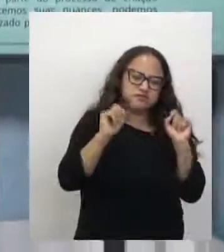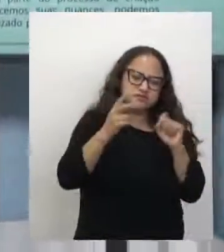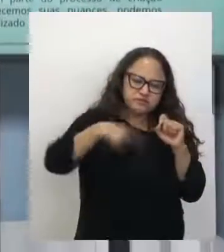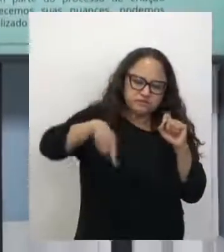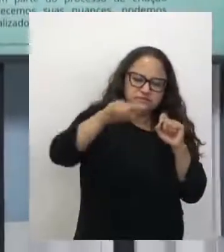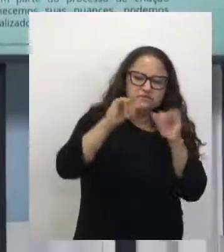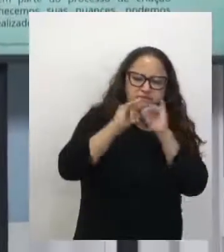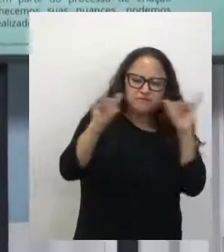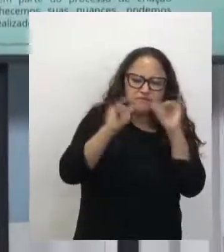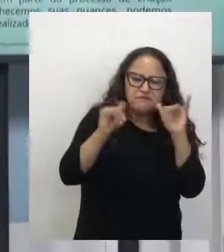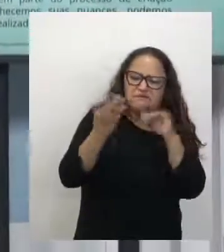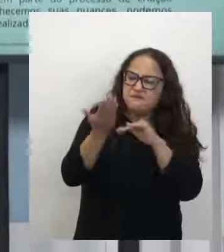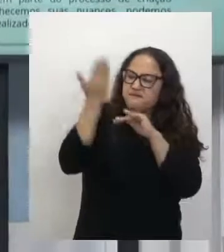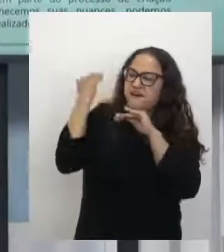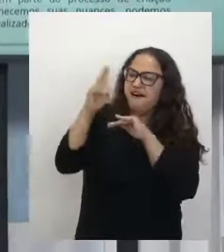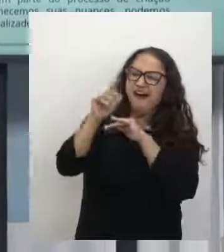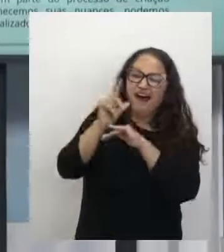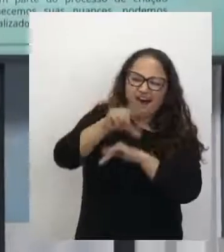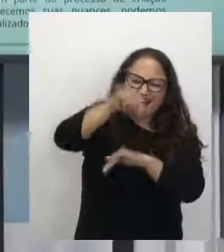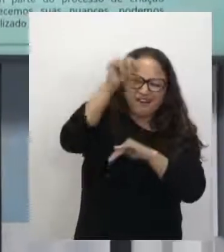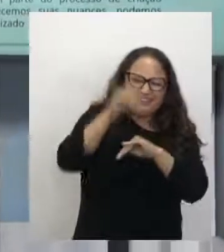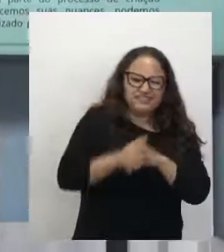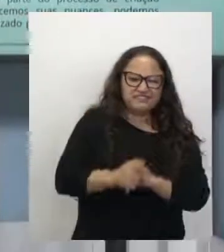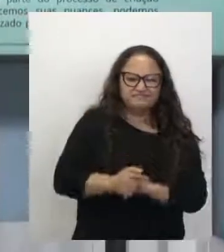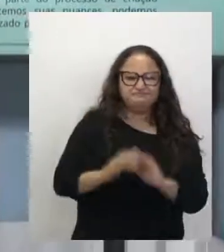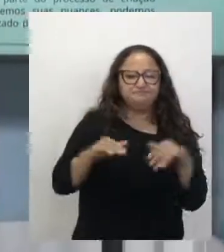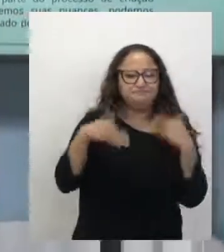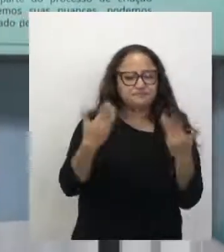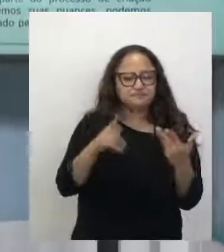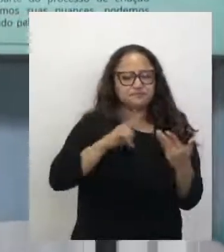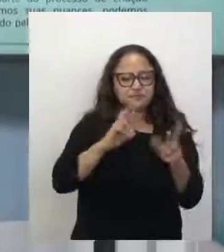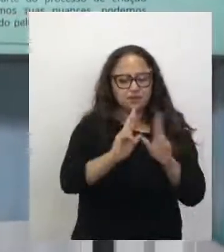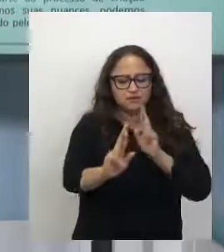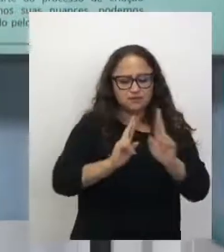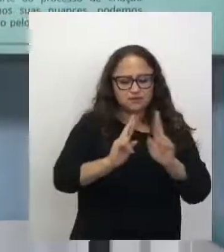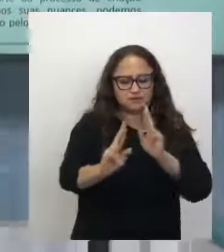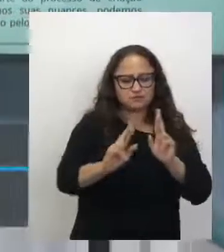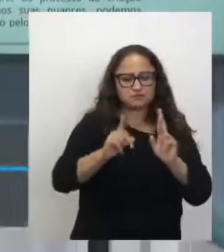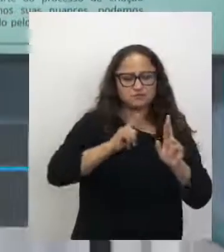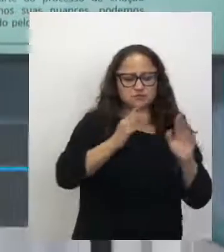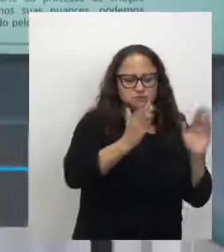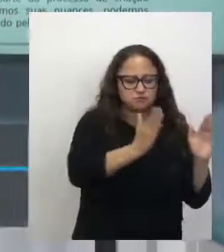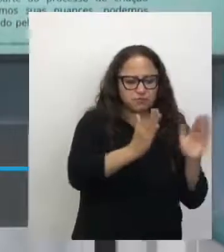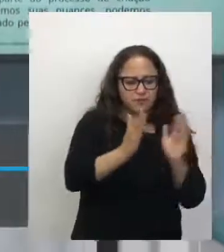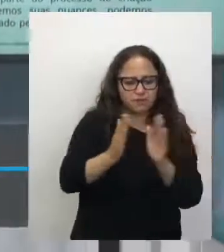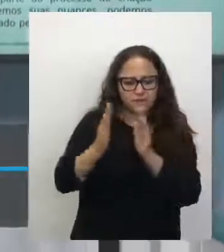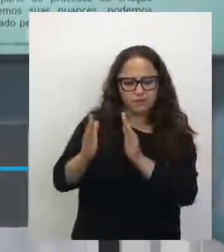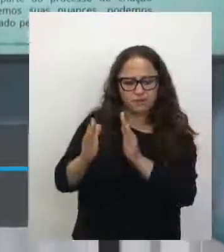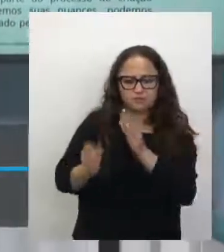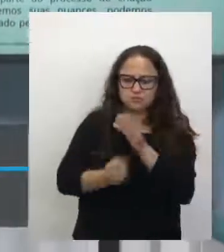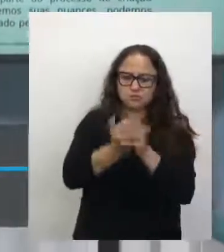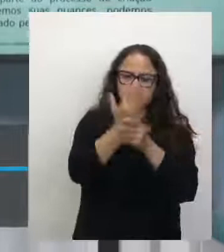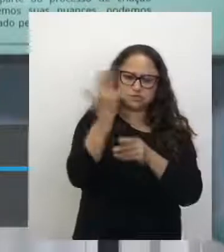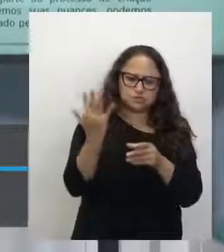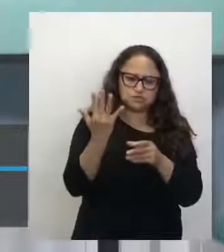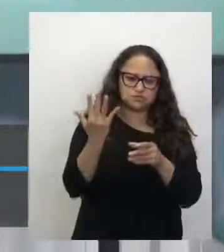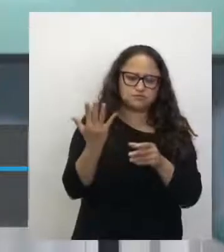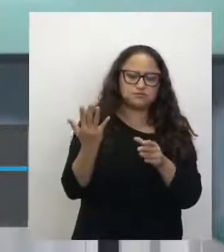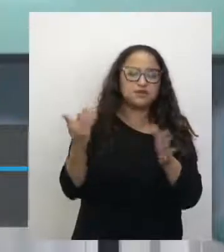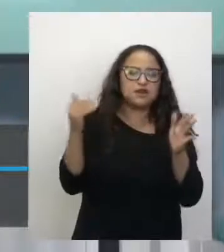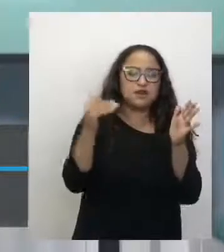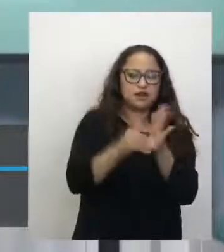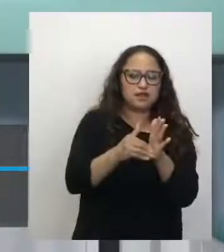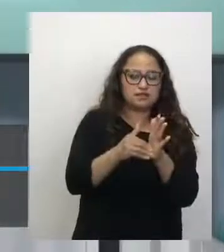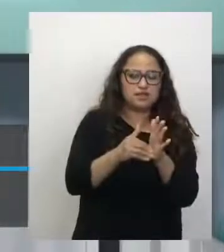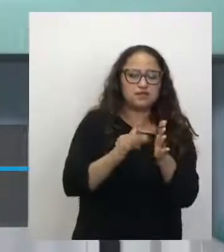escolheu lá atrás, tá bom? Então, gente, todas essas relações fazem parte do chamado processo de criação, até chegarmos aí à execução final